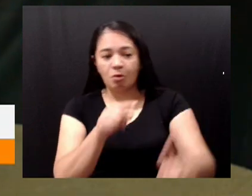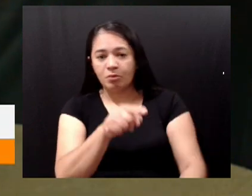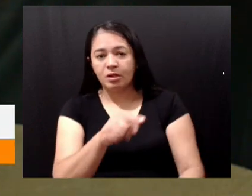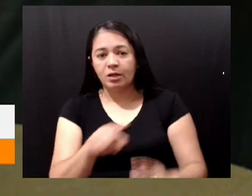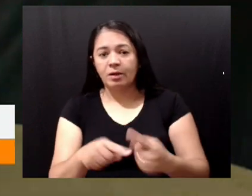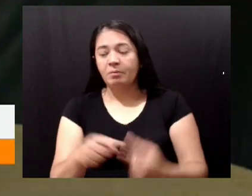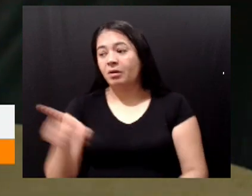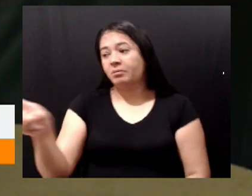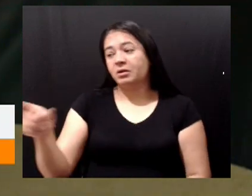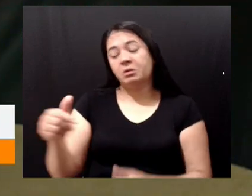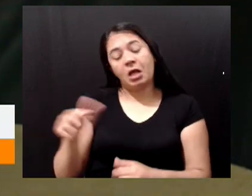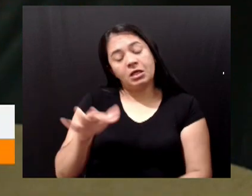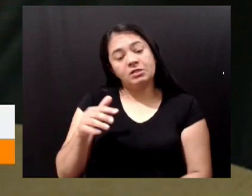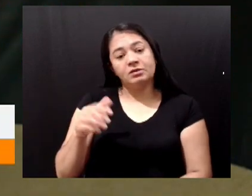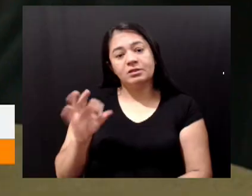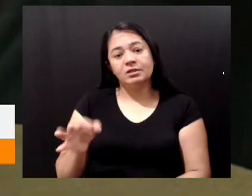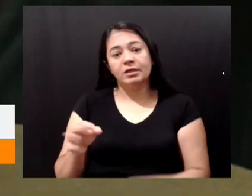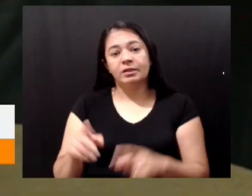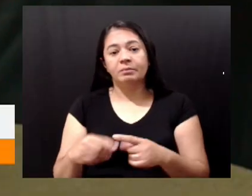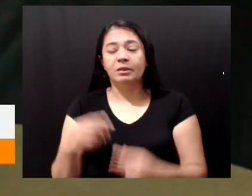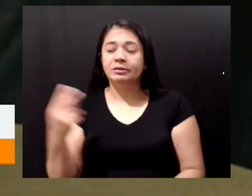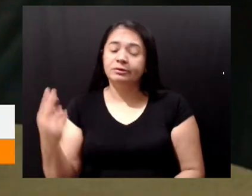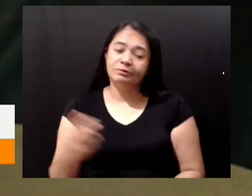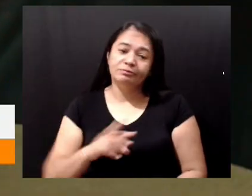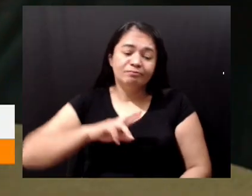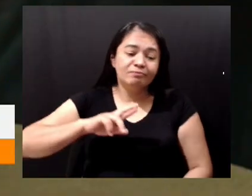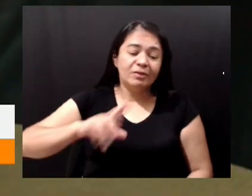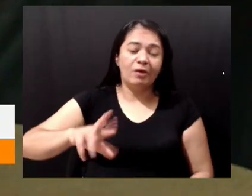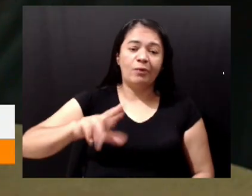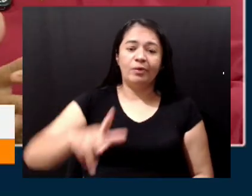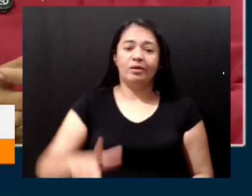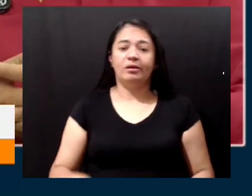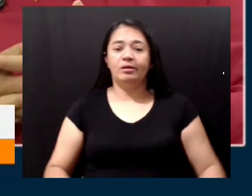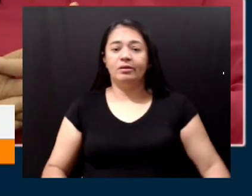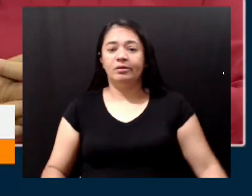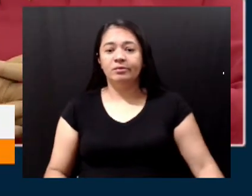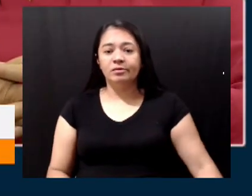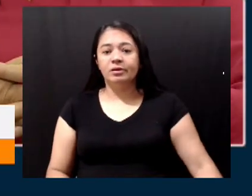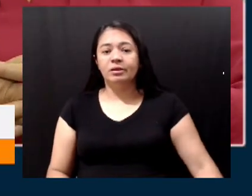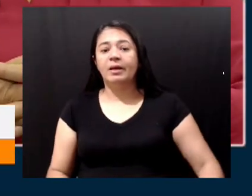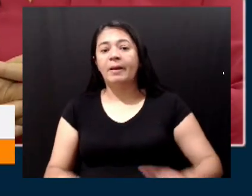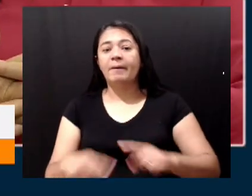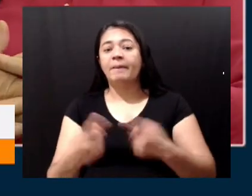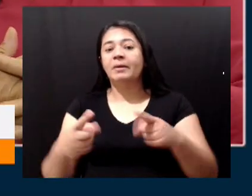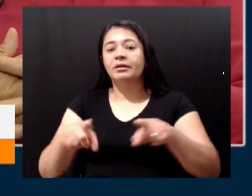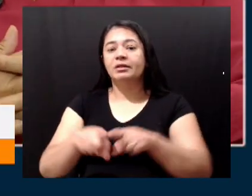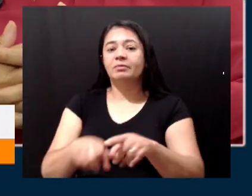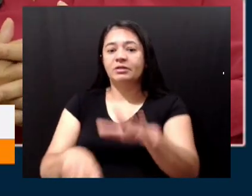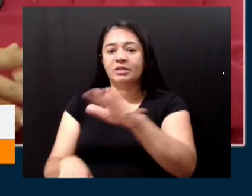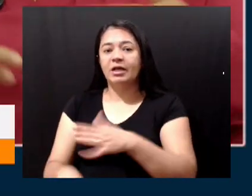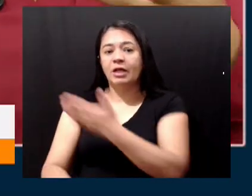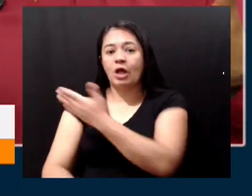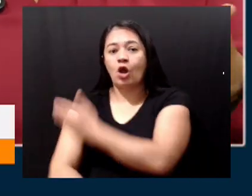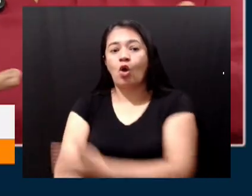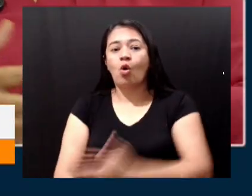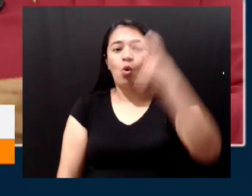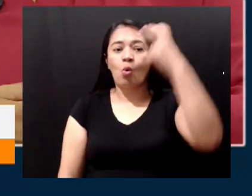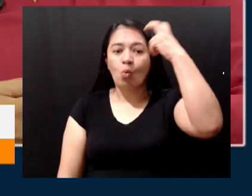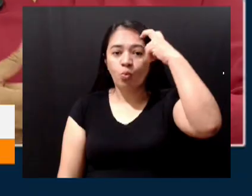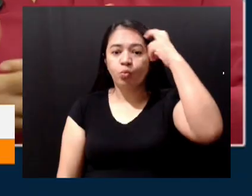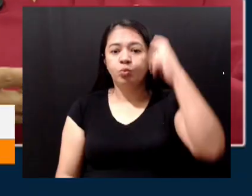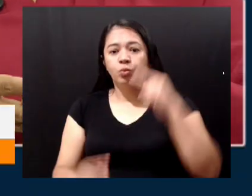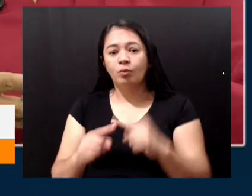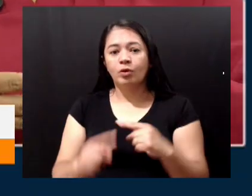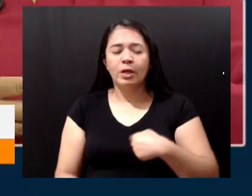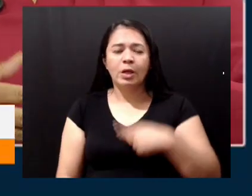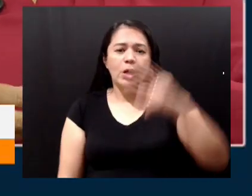mas não é bem assim, né. E a gente traz algo também cultural dessa questão da automedicação, porque eu me lembro muito bem que há